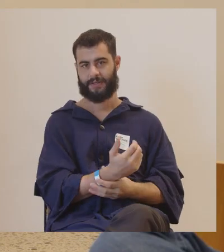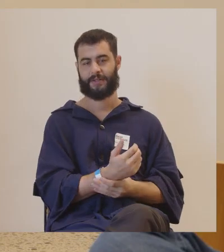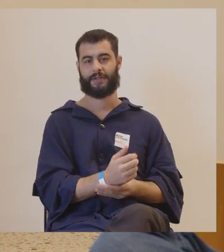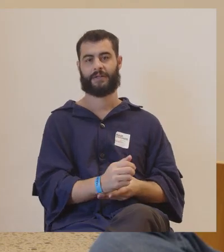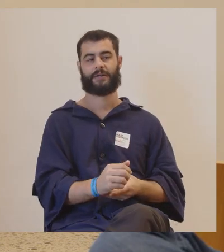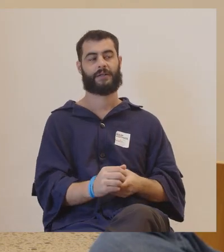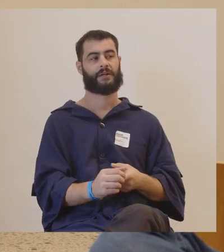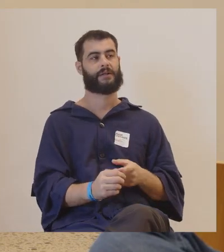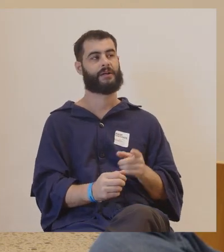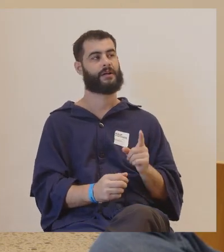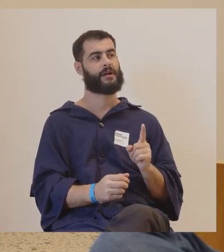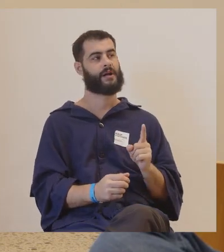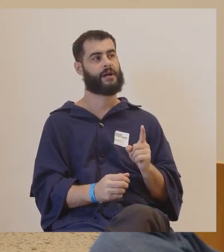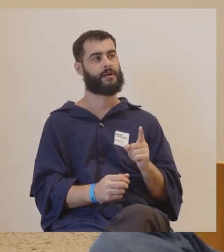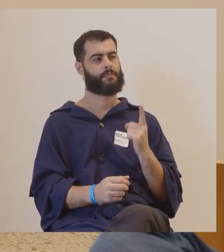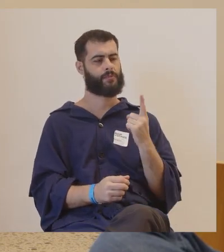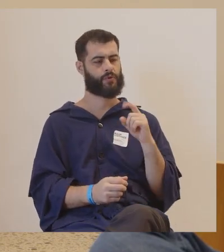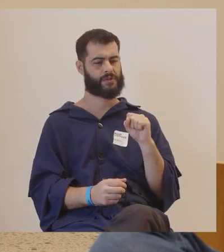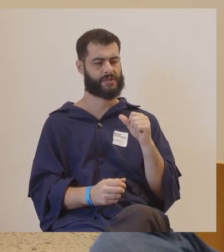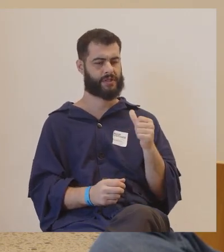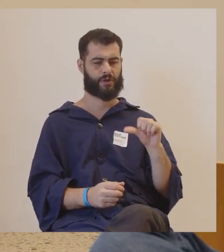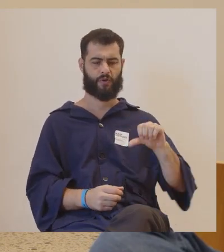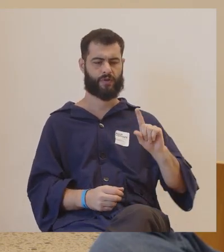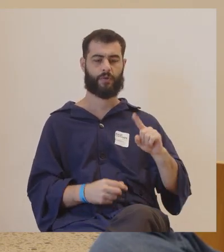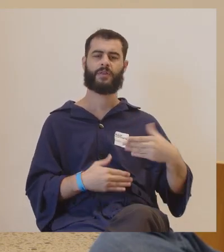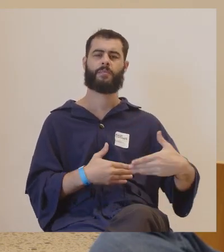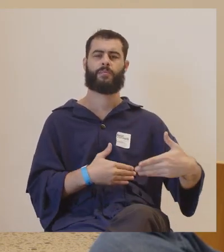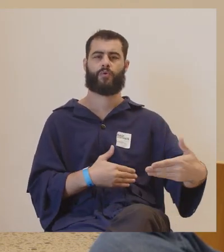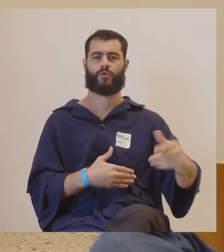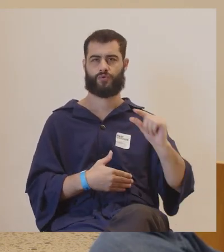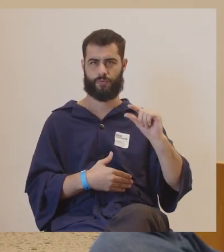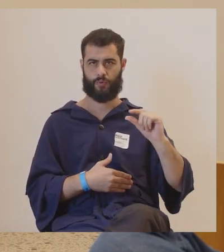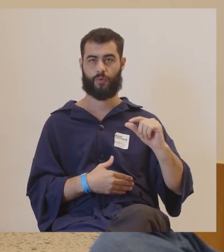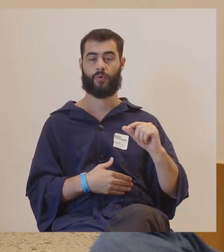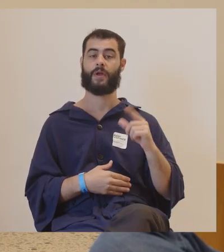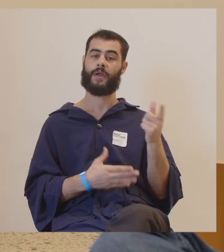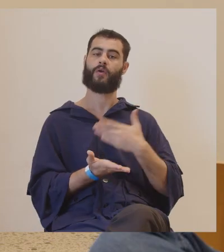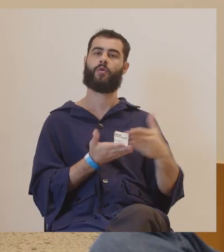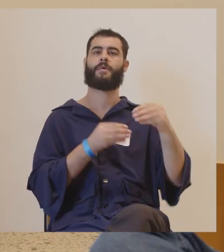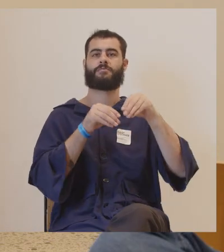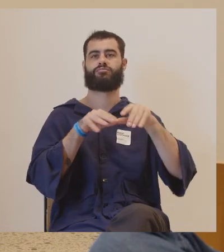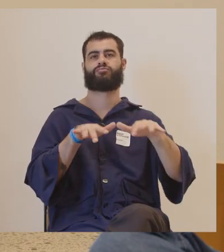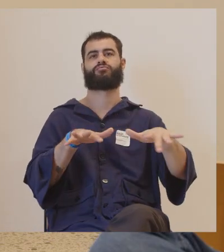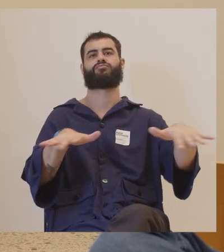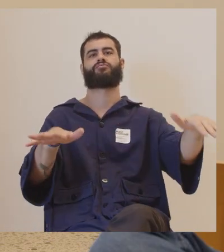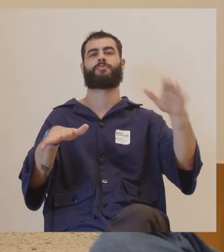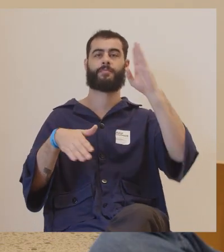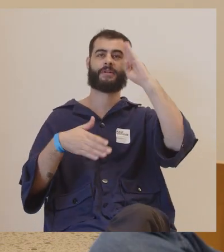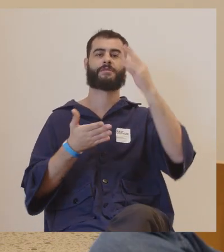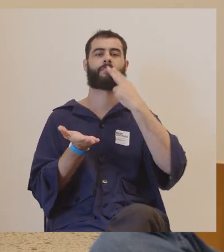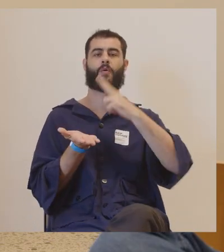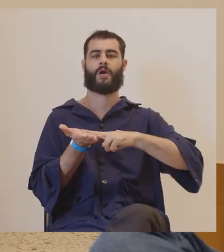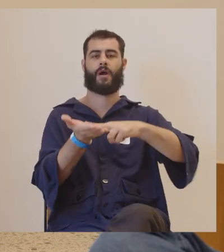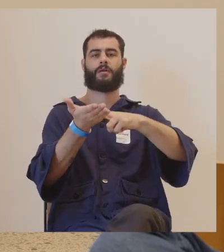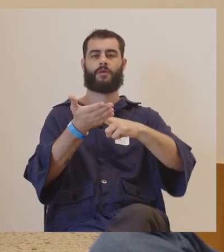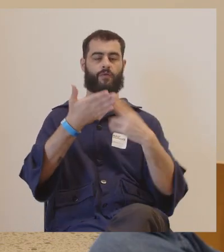Acho que não em 1869, mas um pouco depois. Aí começa a ser disseminado nos cartões postais.